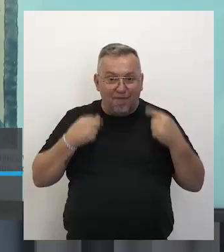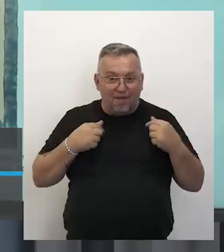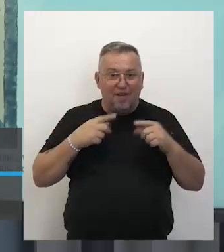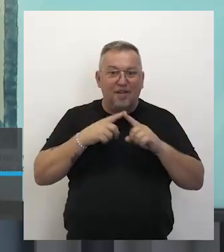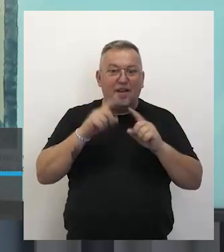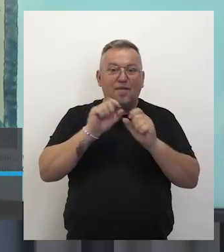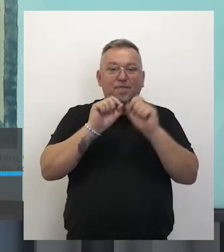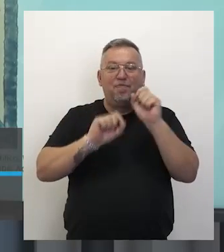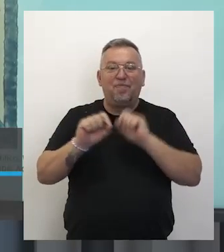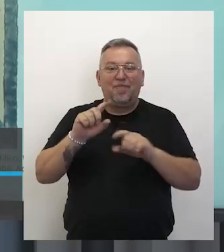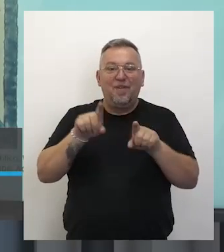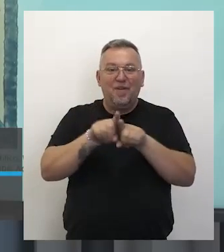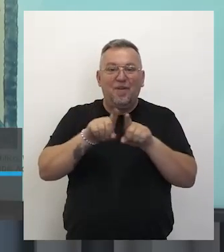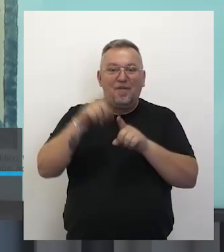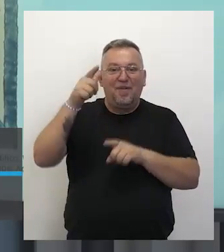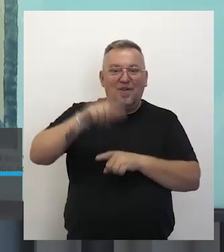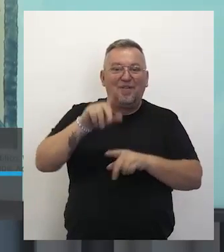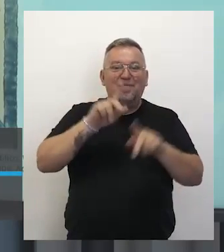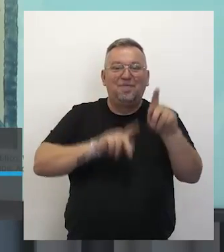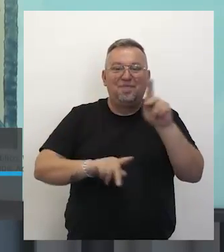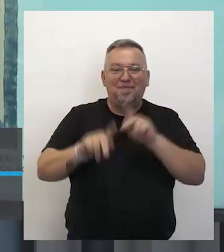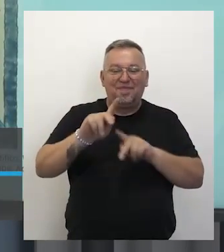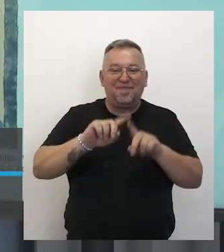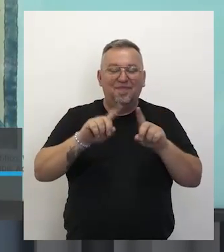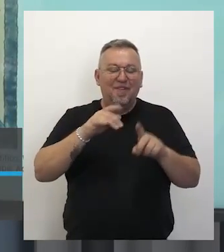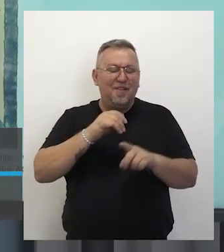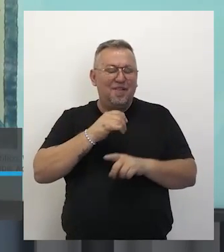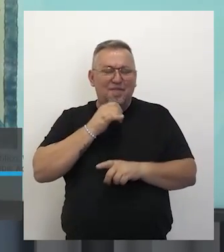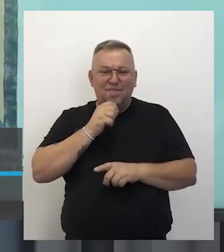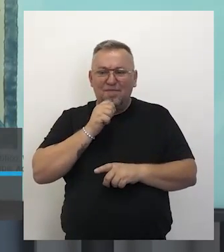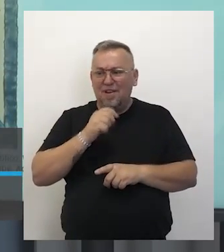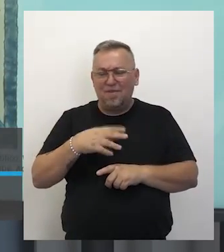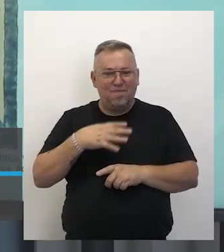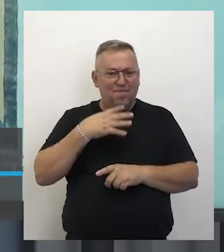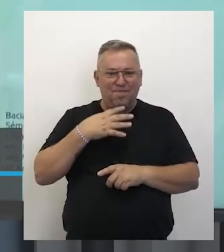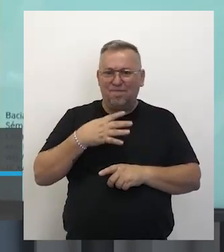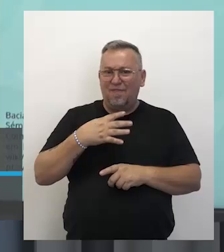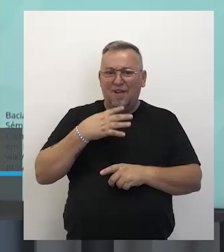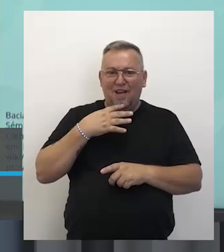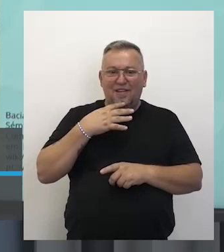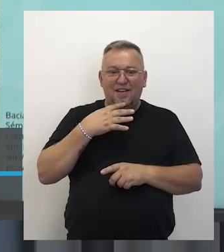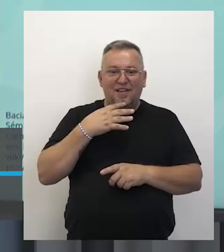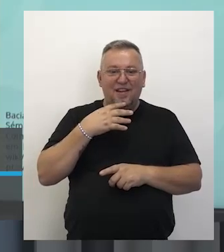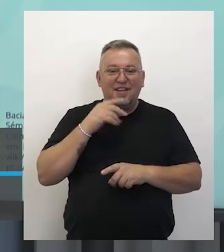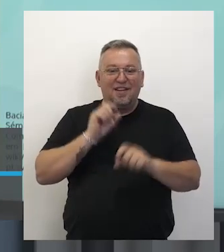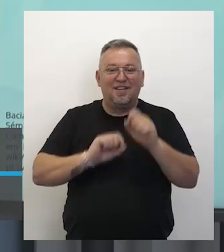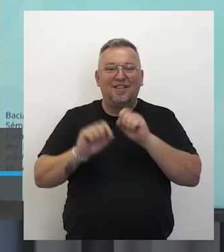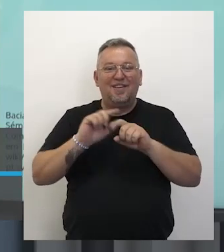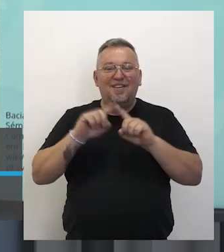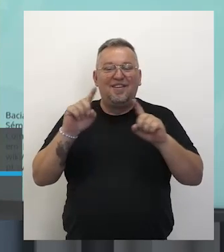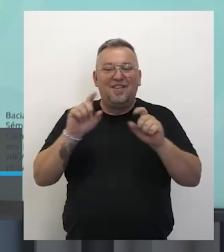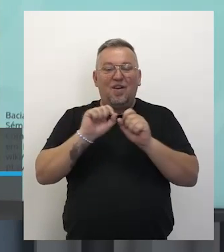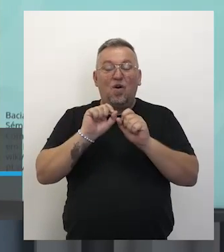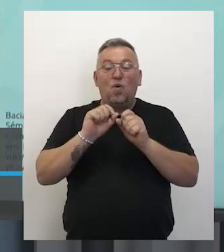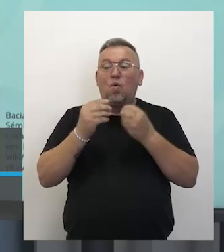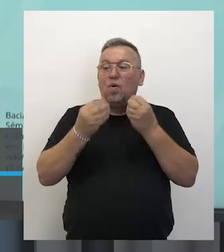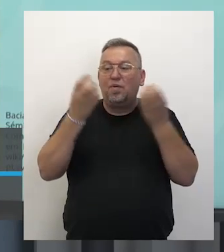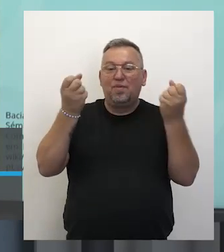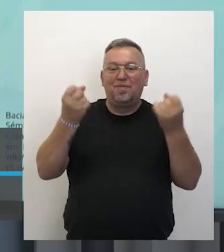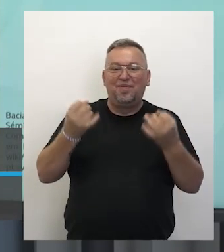outras civilizações, outros povos que a gente nem chegou a conhecer. Então, o que é o mito fundador? É a forma como a gente